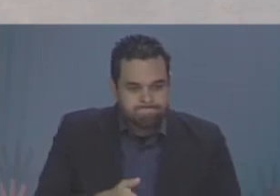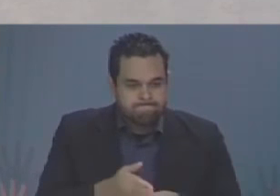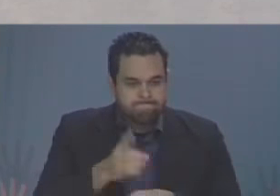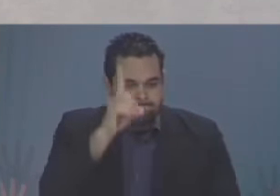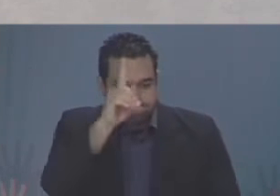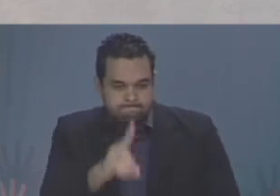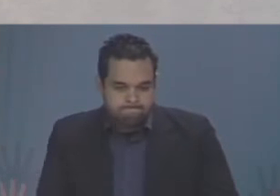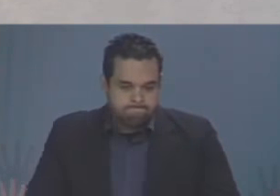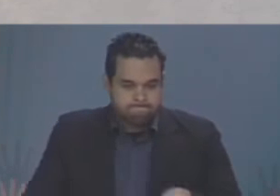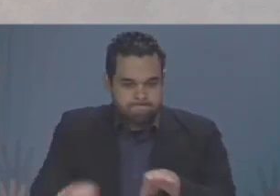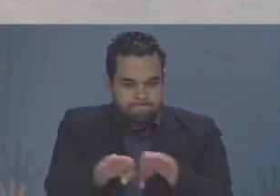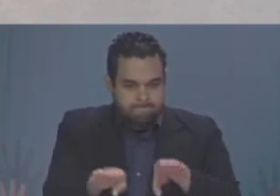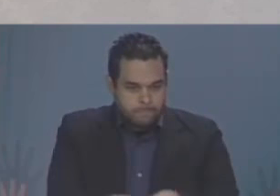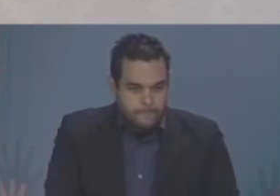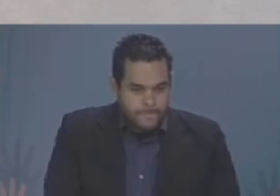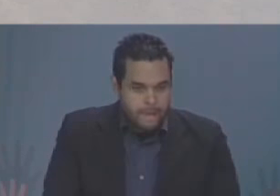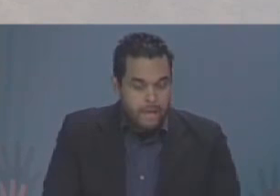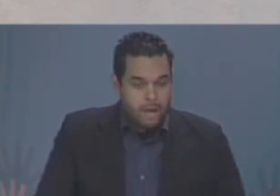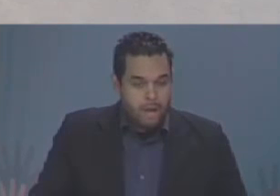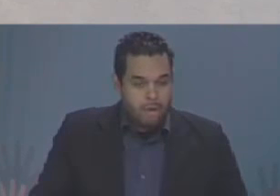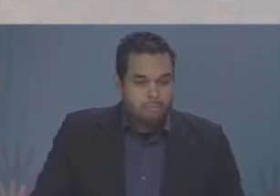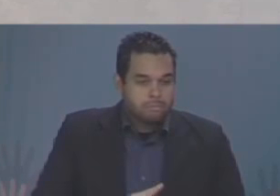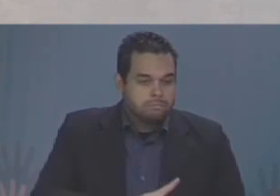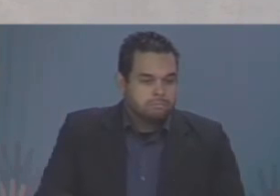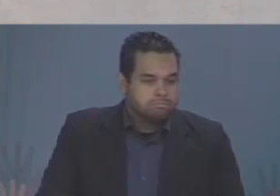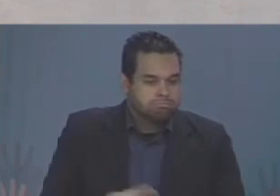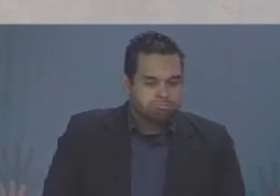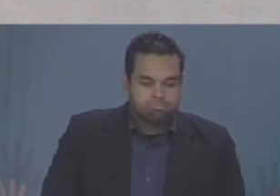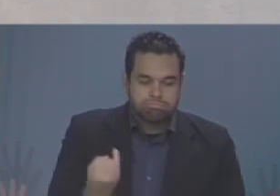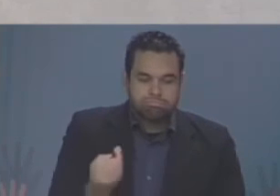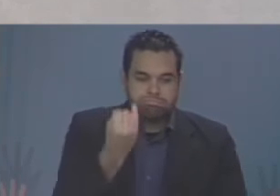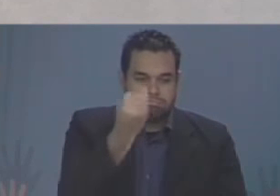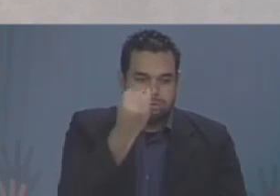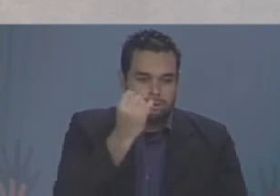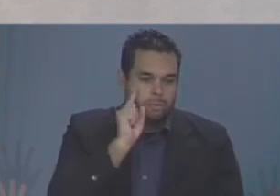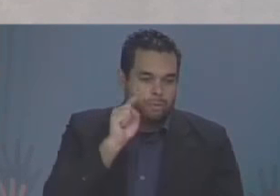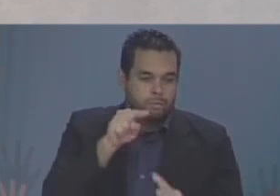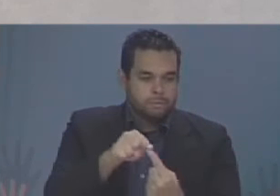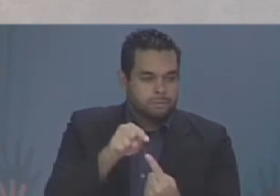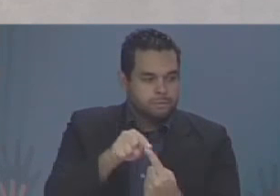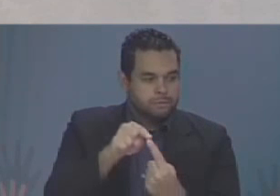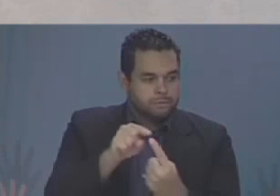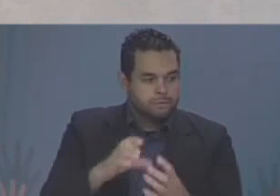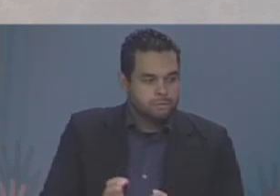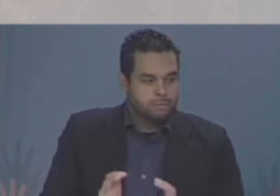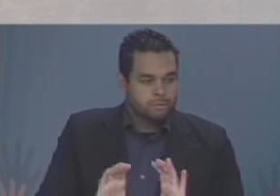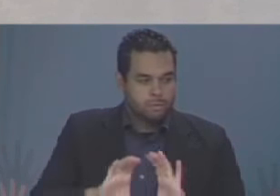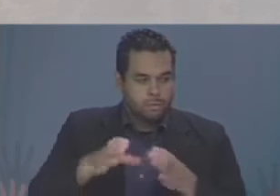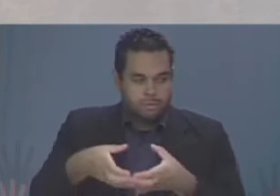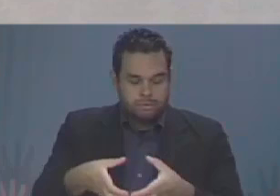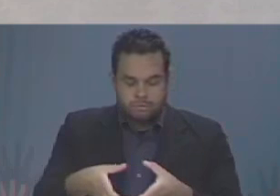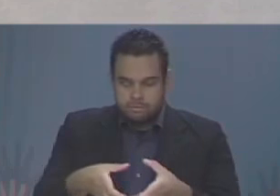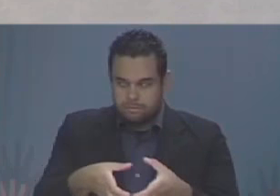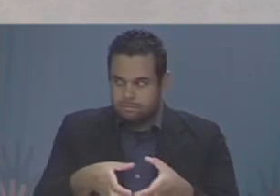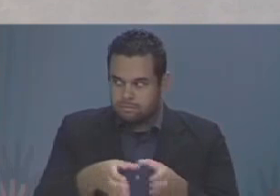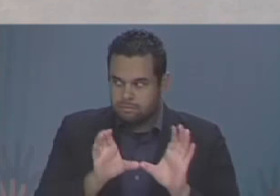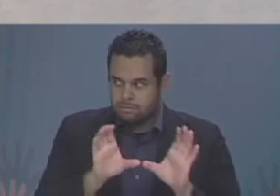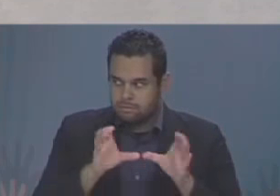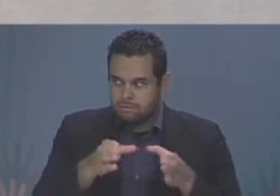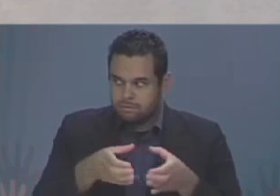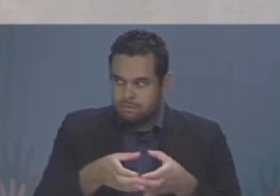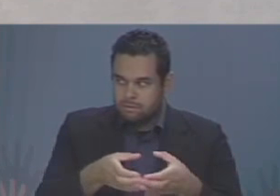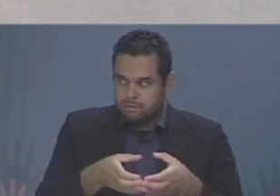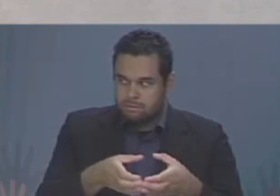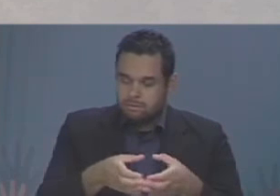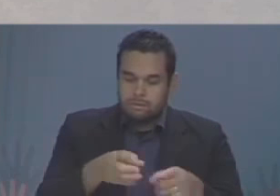democrática neste momento definidor dos rumos do Conselho. Também, em caráter inédito, teremos